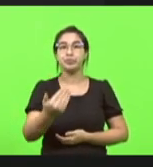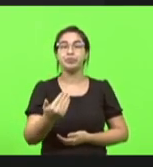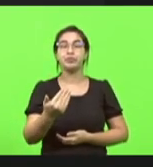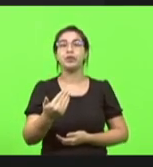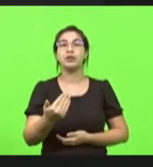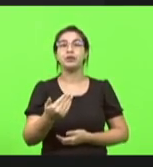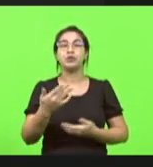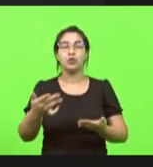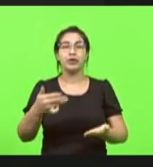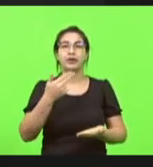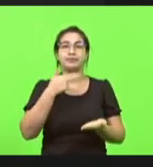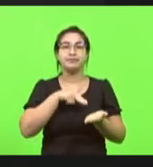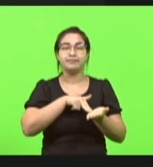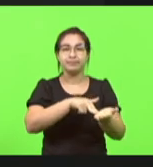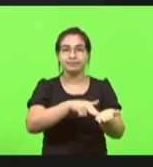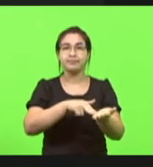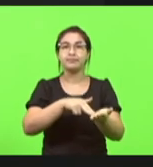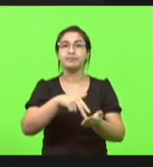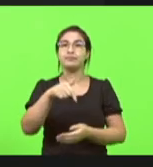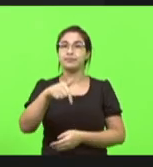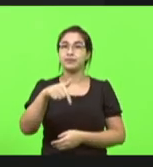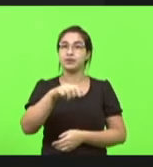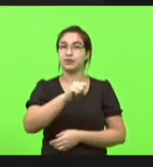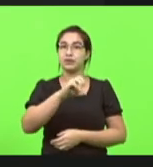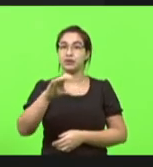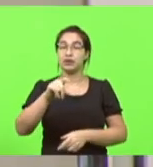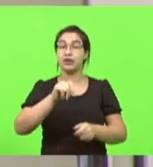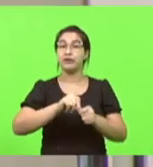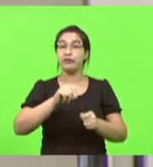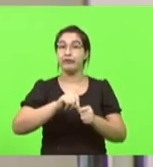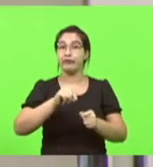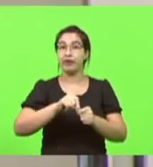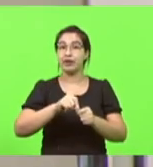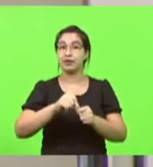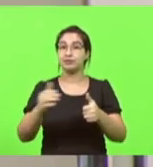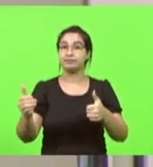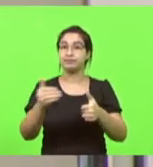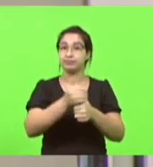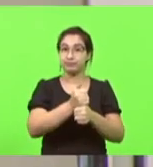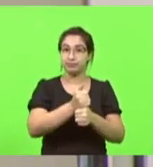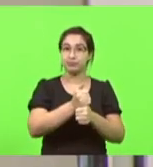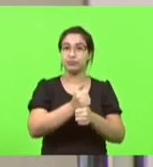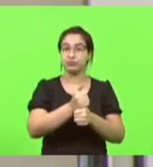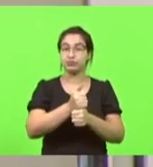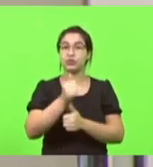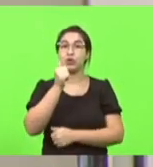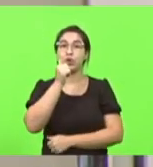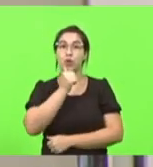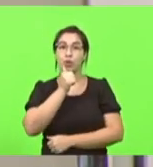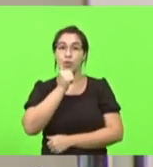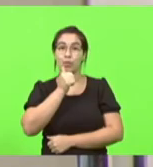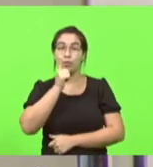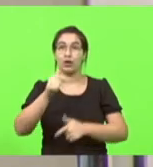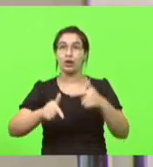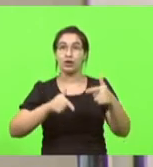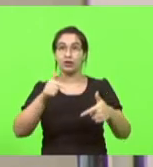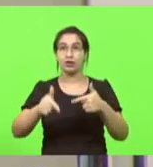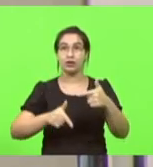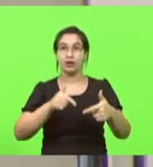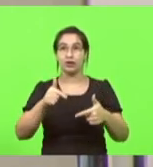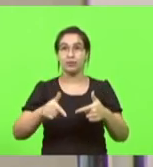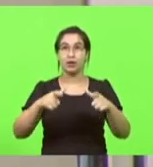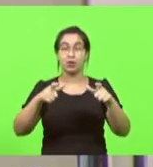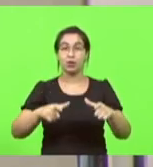dos Correios em Santa Catarina para que faça a substituição da funcionária efetiva da agência dos Correios localizada